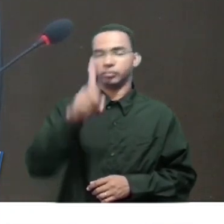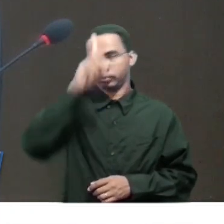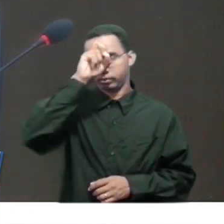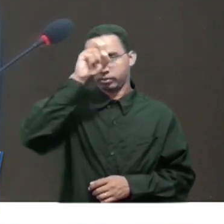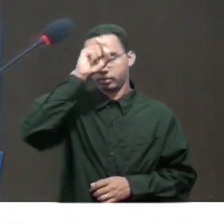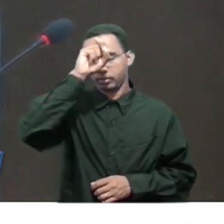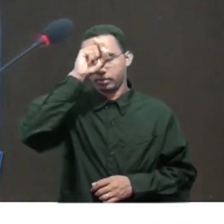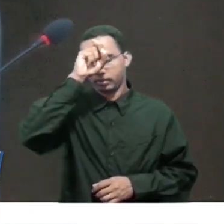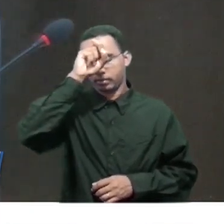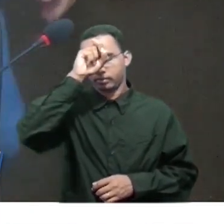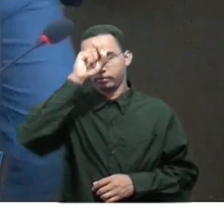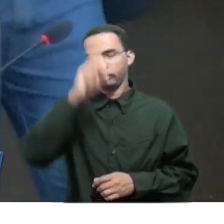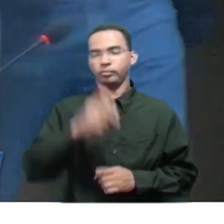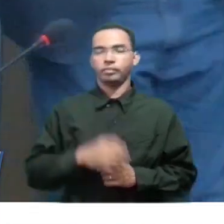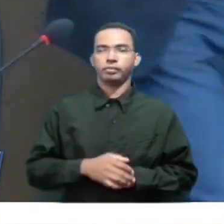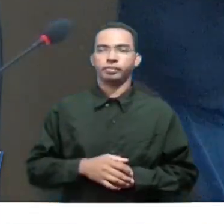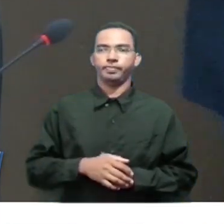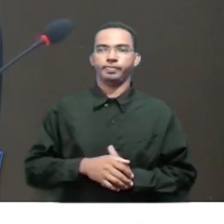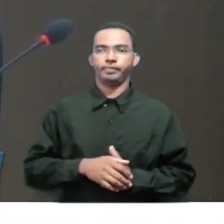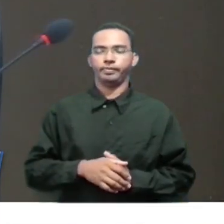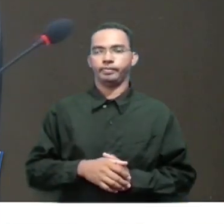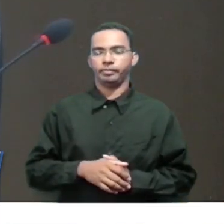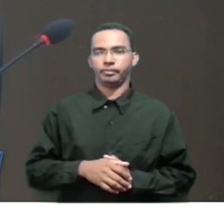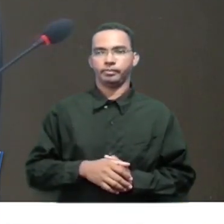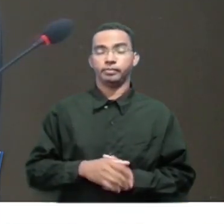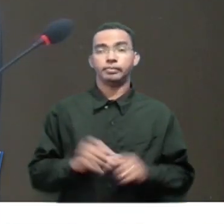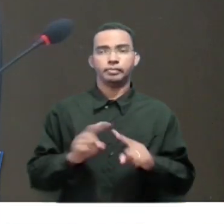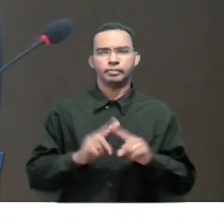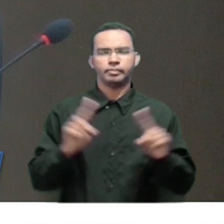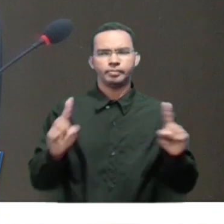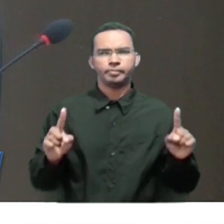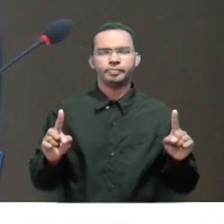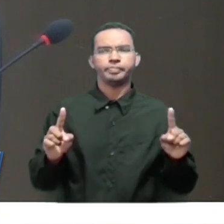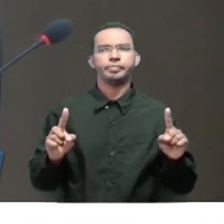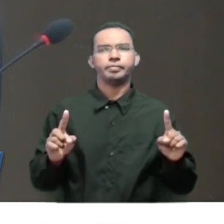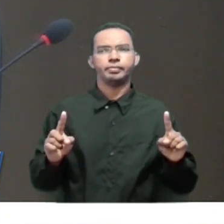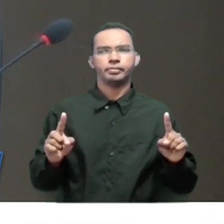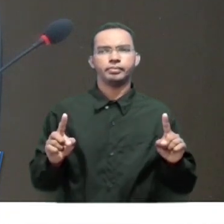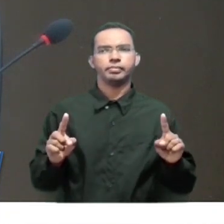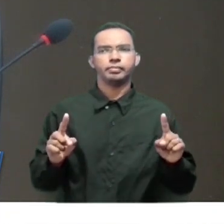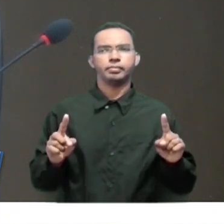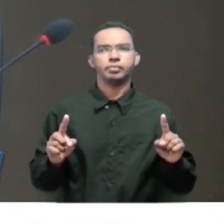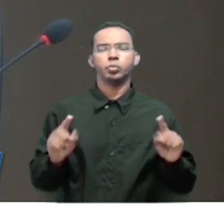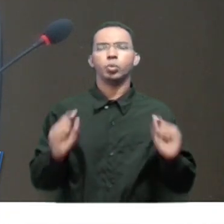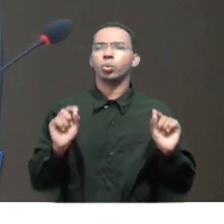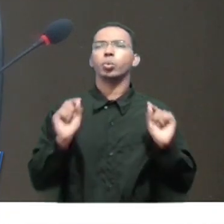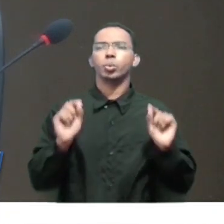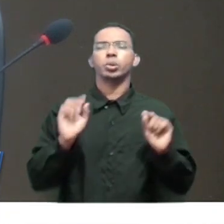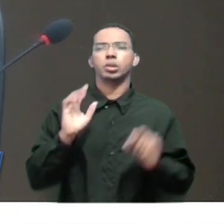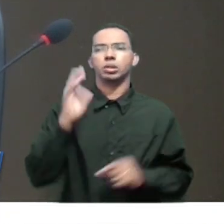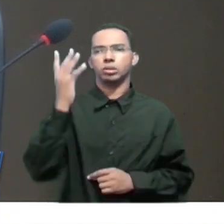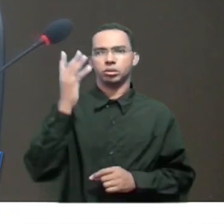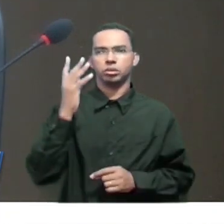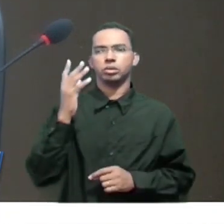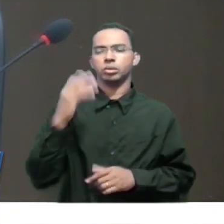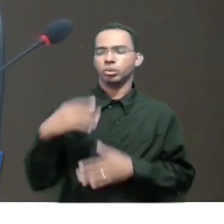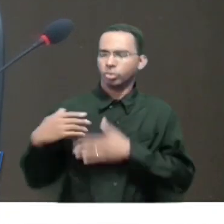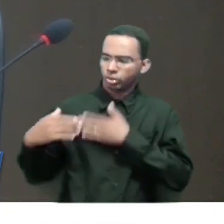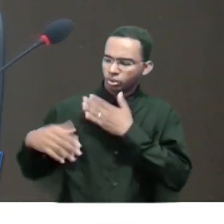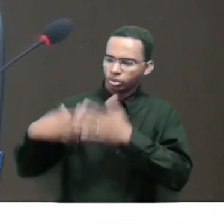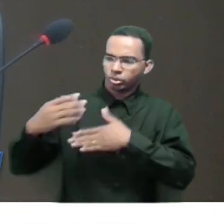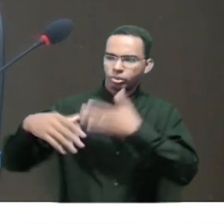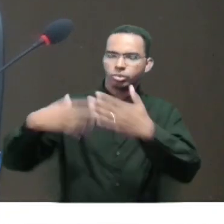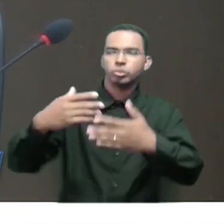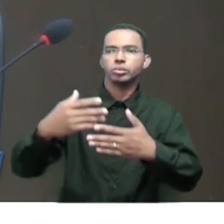lá no pronto-socorro. Mas aquilo que aconteceu é o desdobramento do que